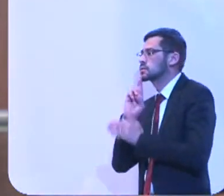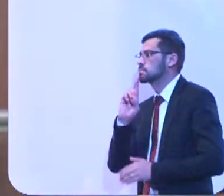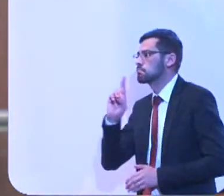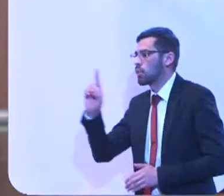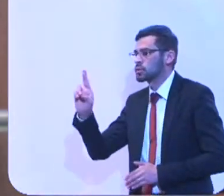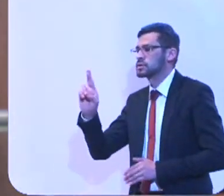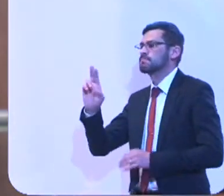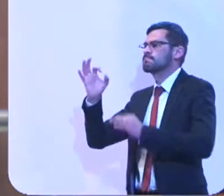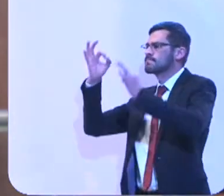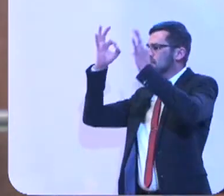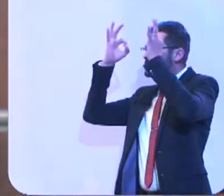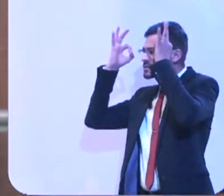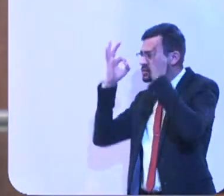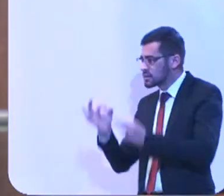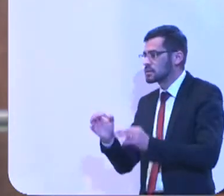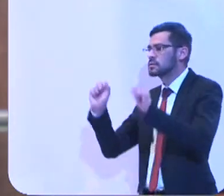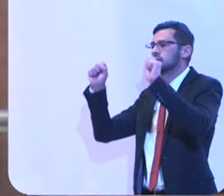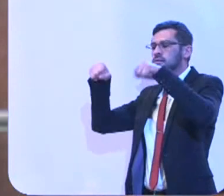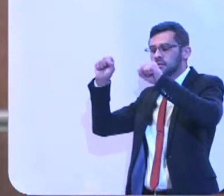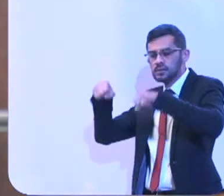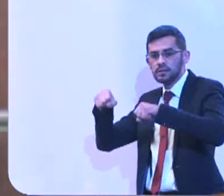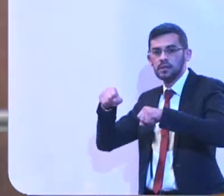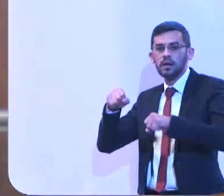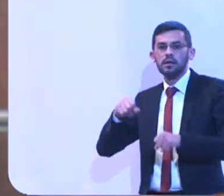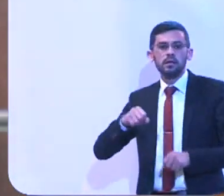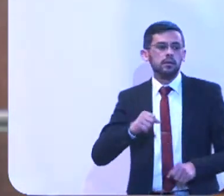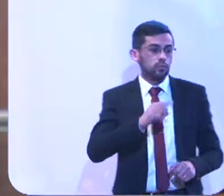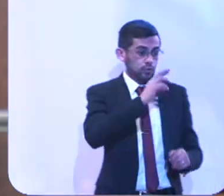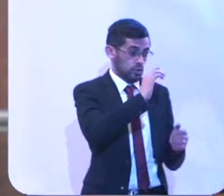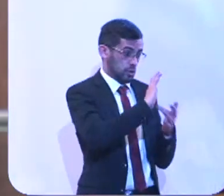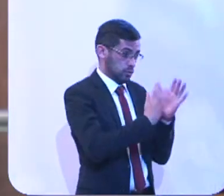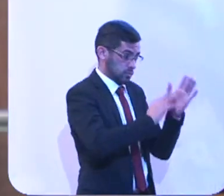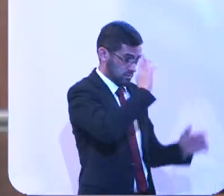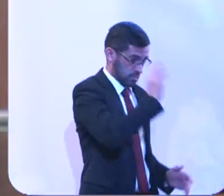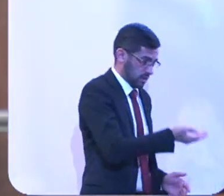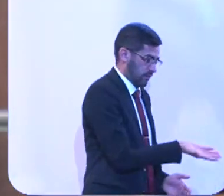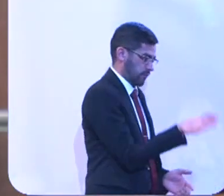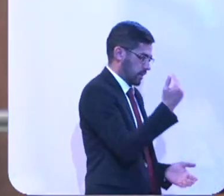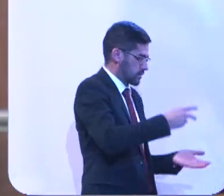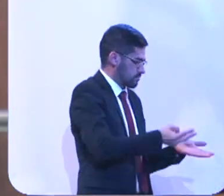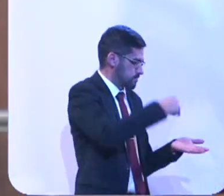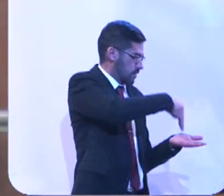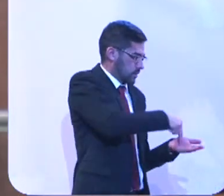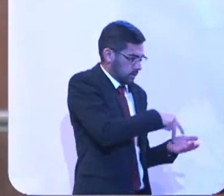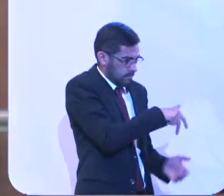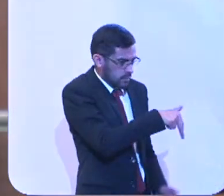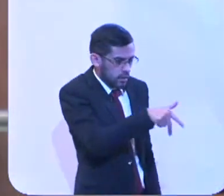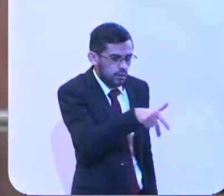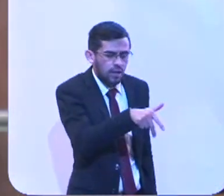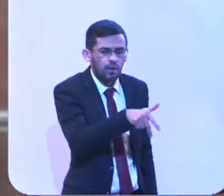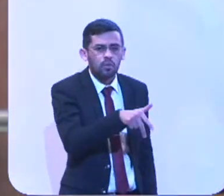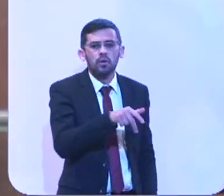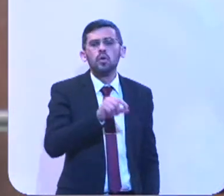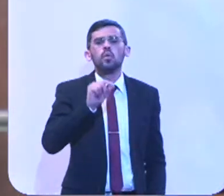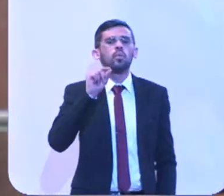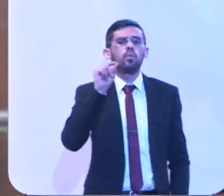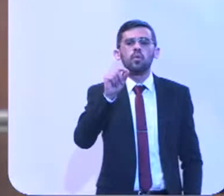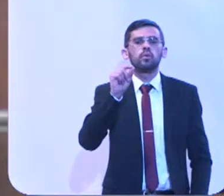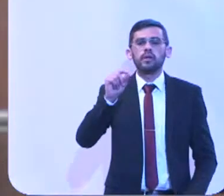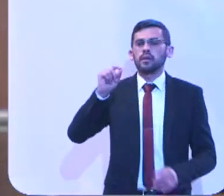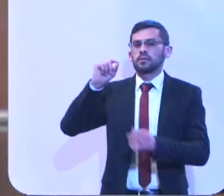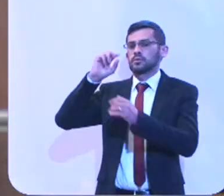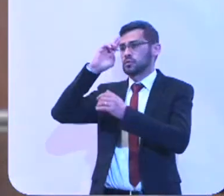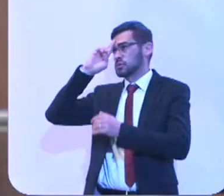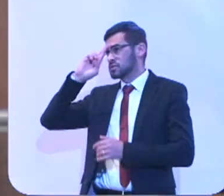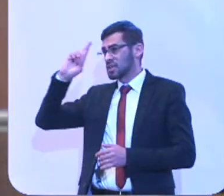com sinceridade, o Senhor lhe diz: toma o teu leito e anda. Quais são as perguntas difíceis que Deus